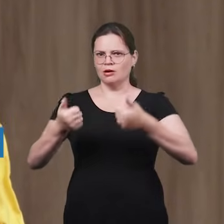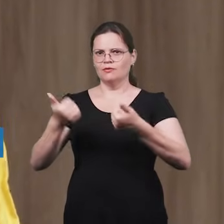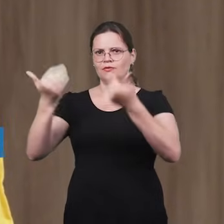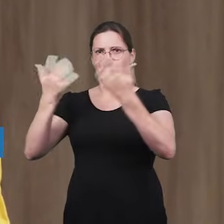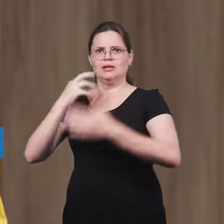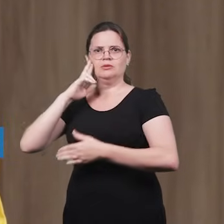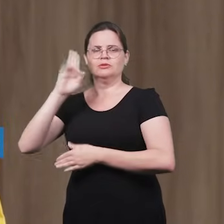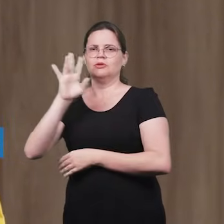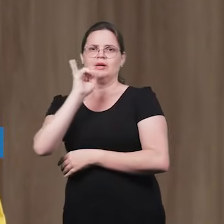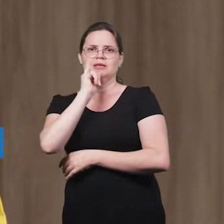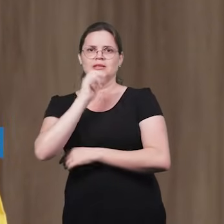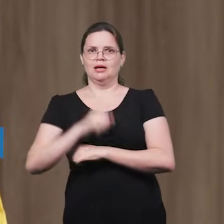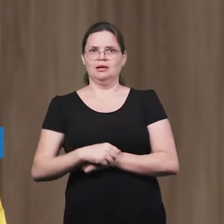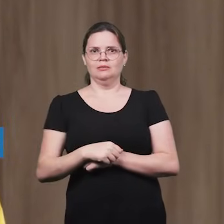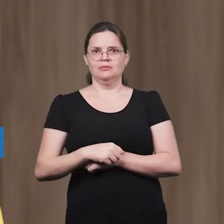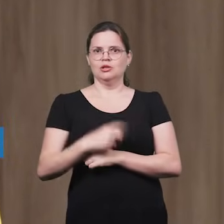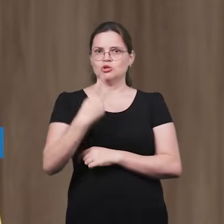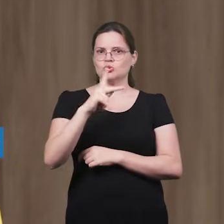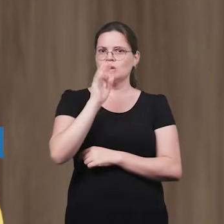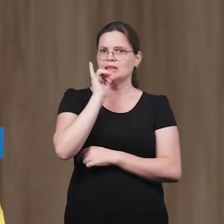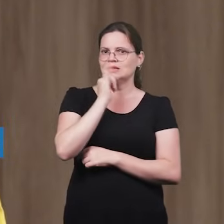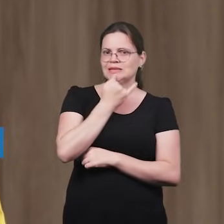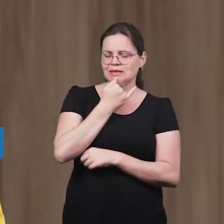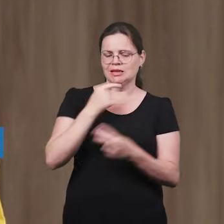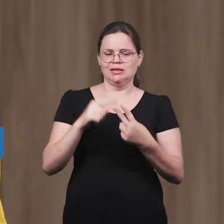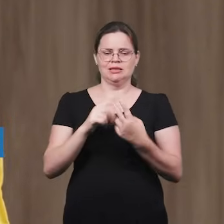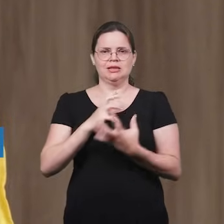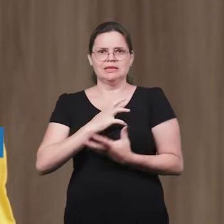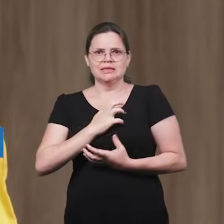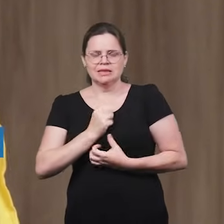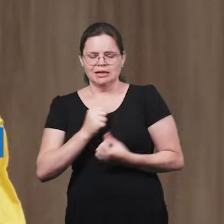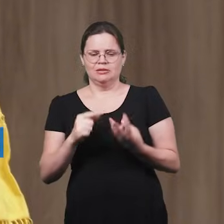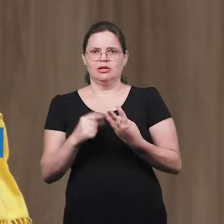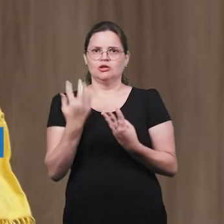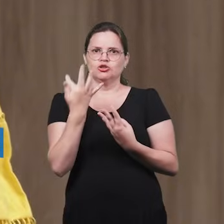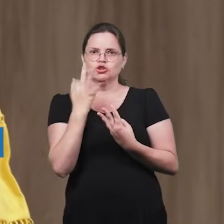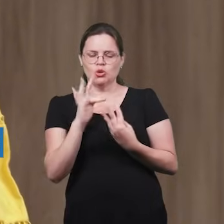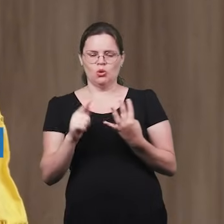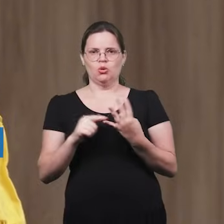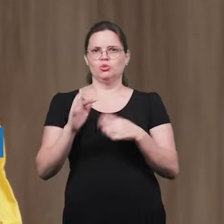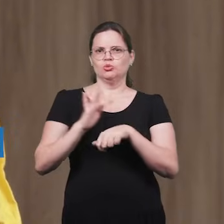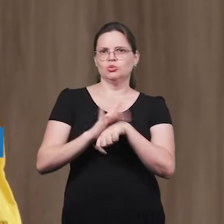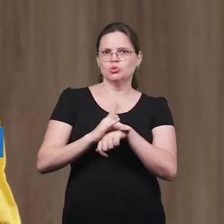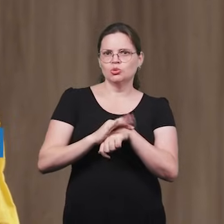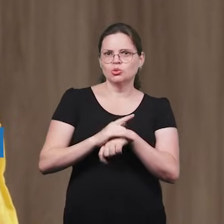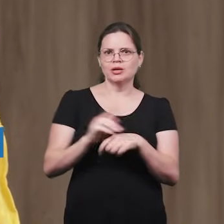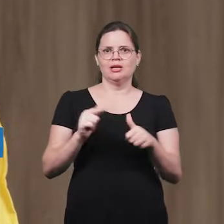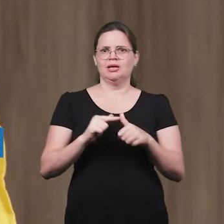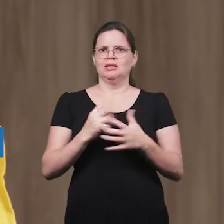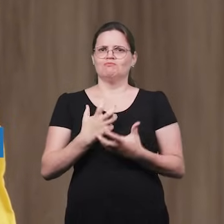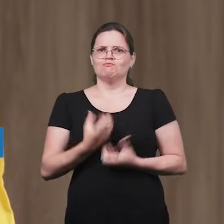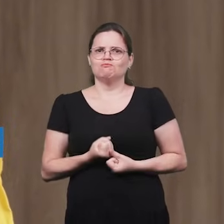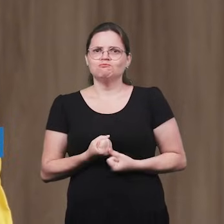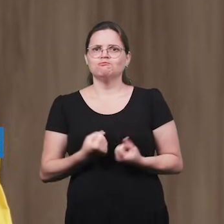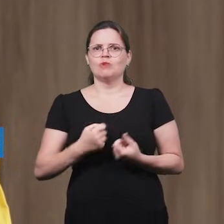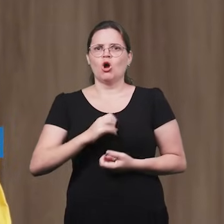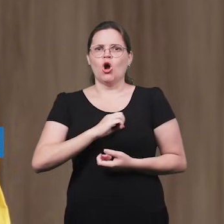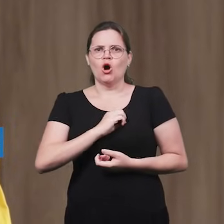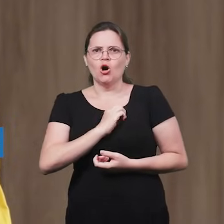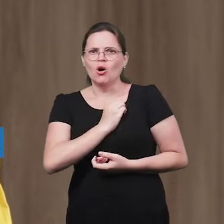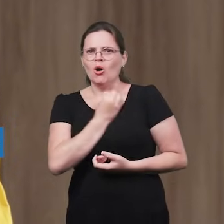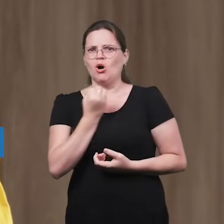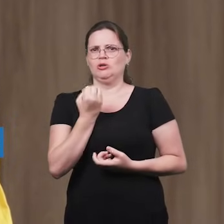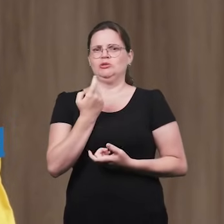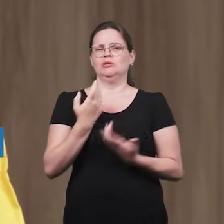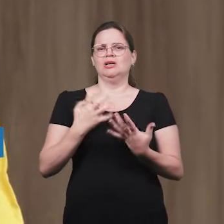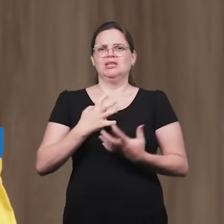Exemplos: coloque suas tristezas, ansiedade, dor, enfermidade, decepção, ódio, desilusão,